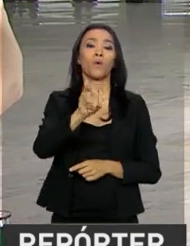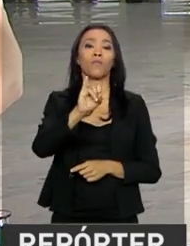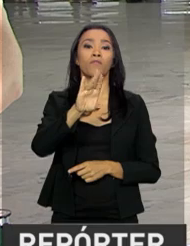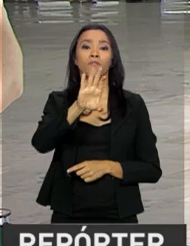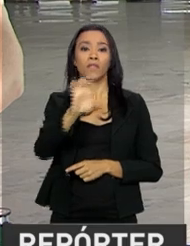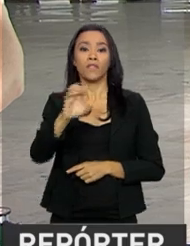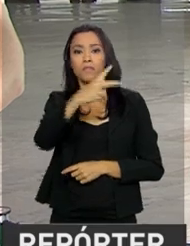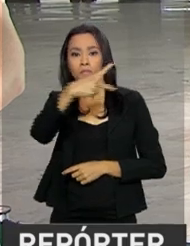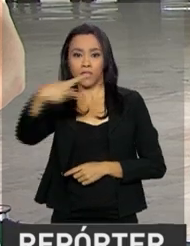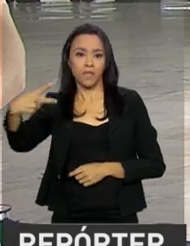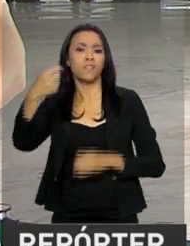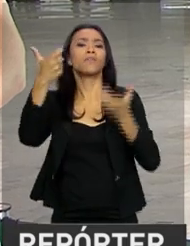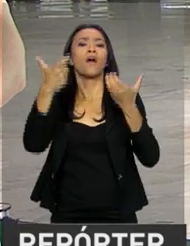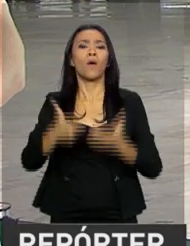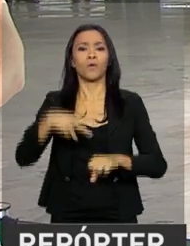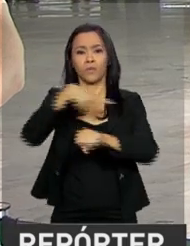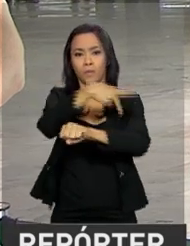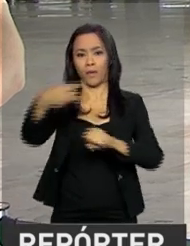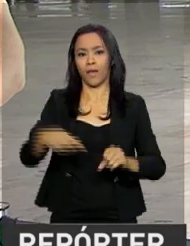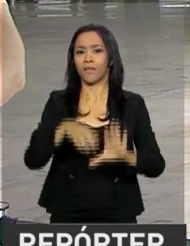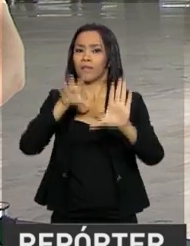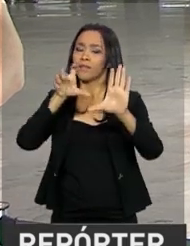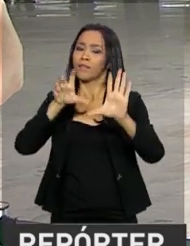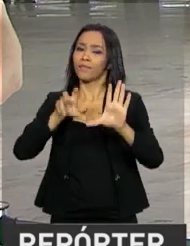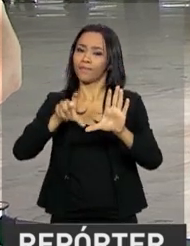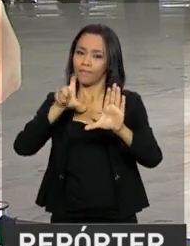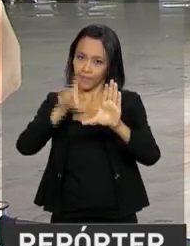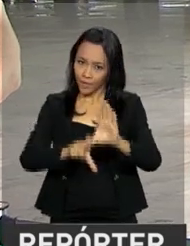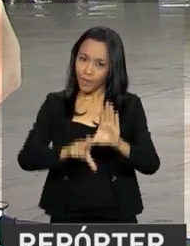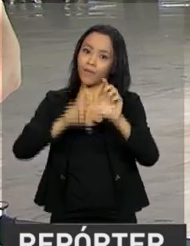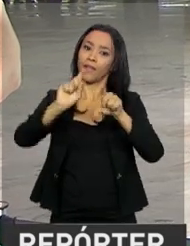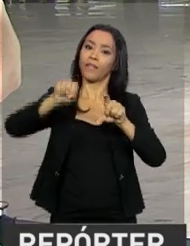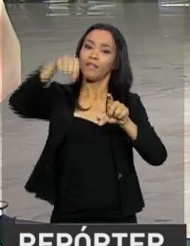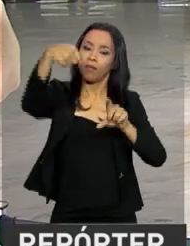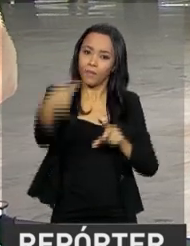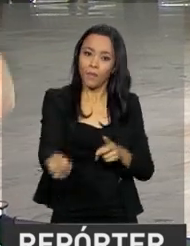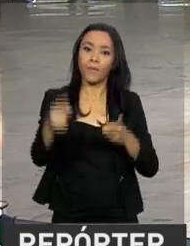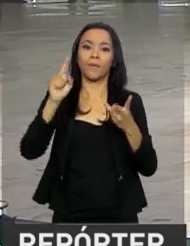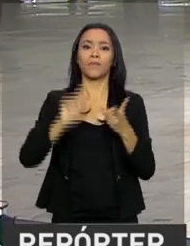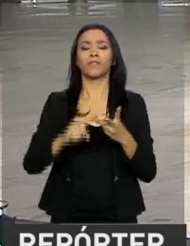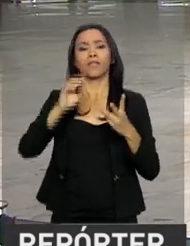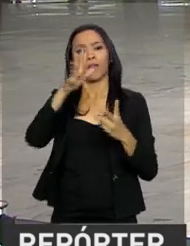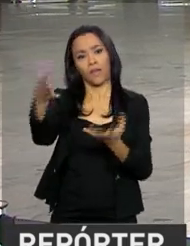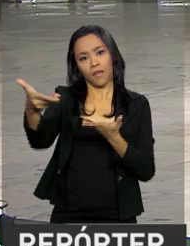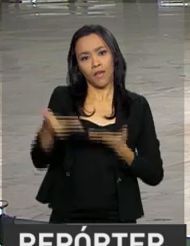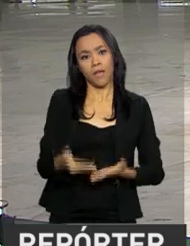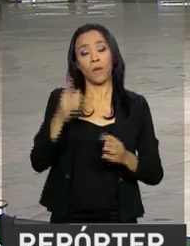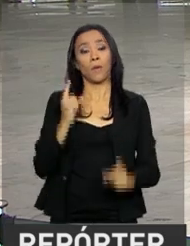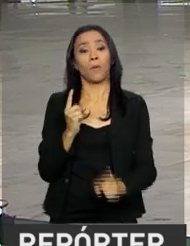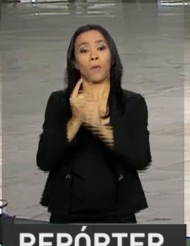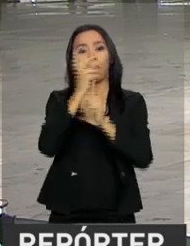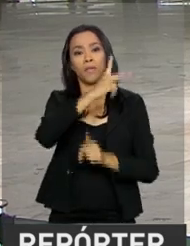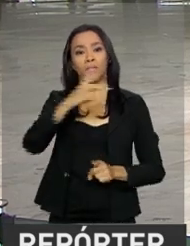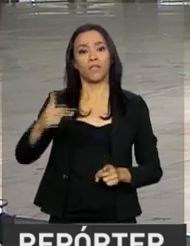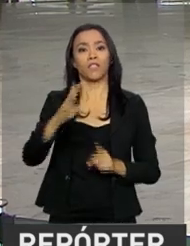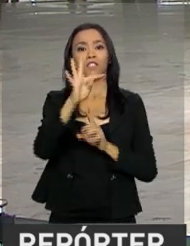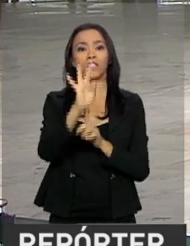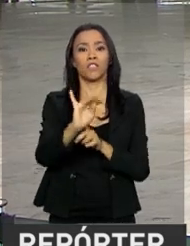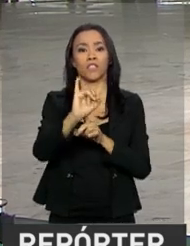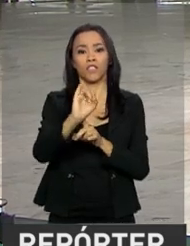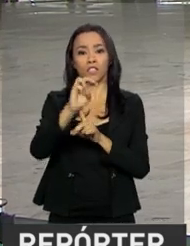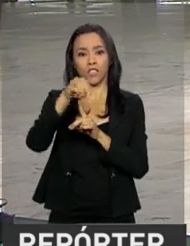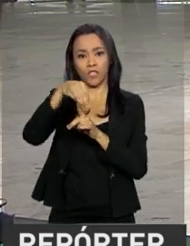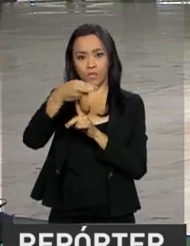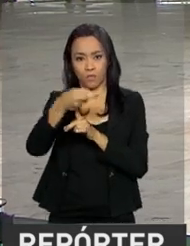de Angola, Manuel Domingos, e a partir de meio-dia e meia, Michel Temer recebe então o presidente do Timor-Leste, Taur